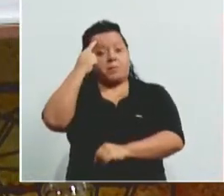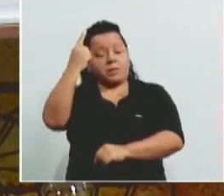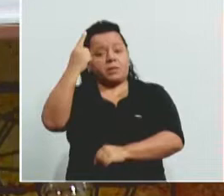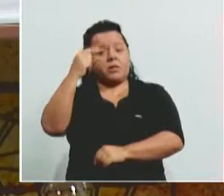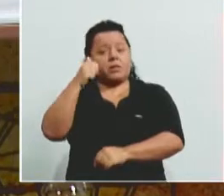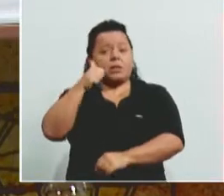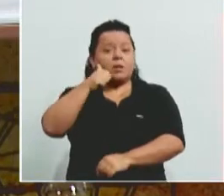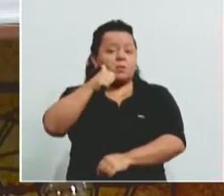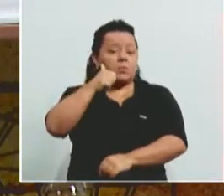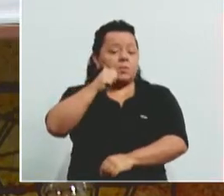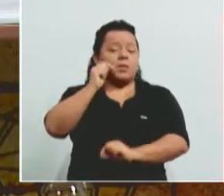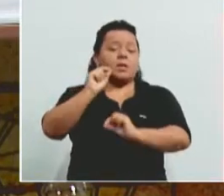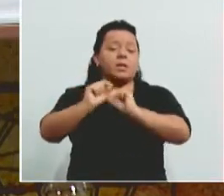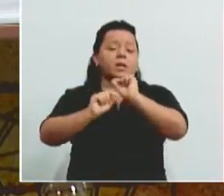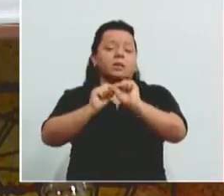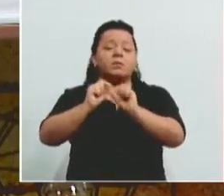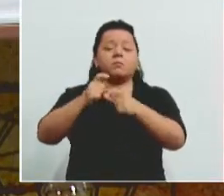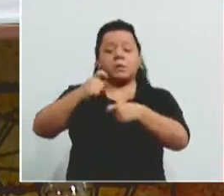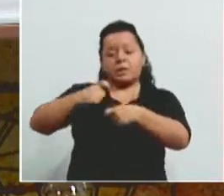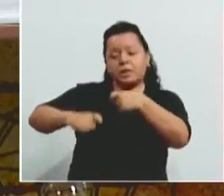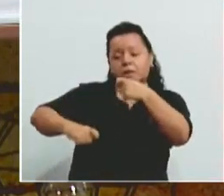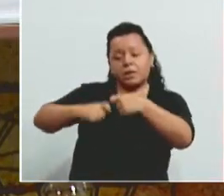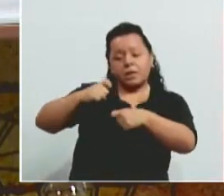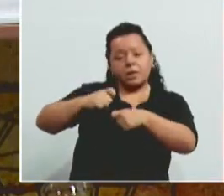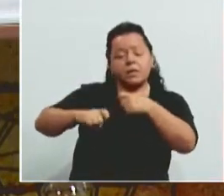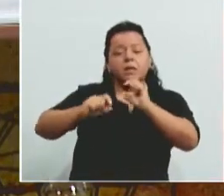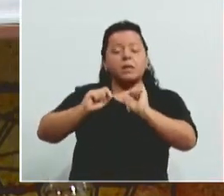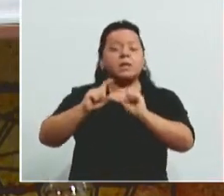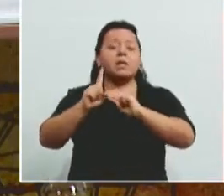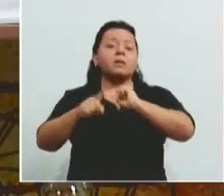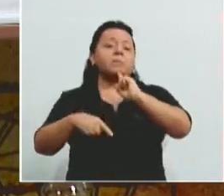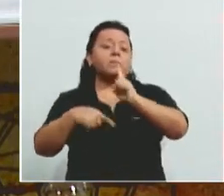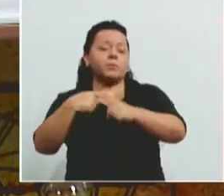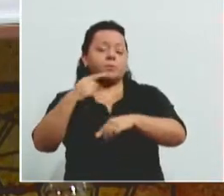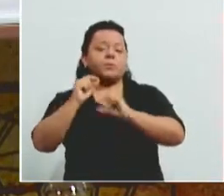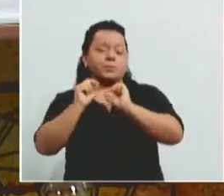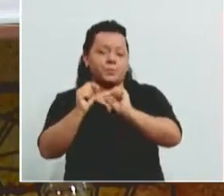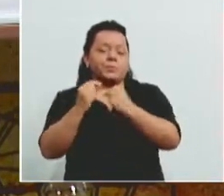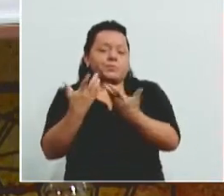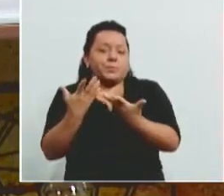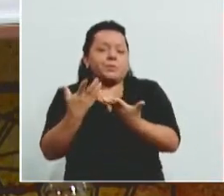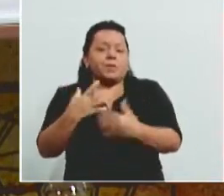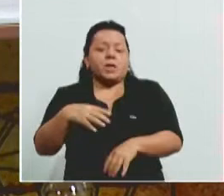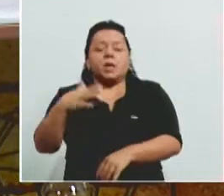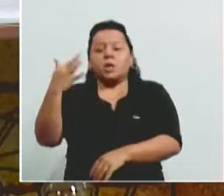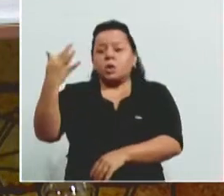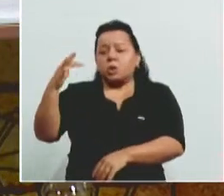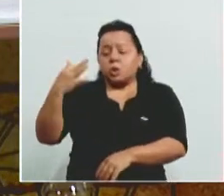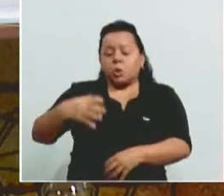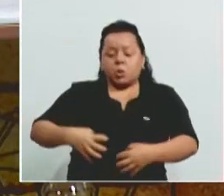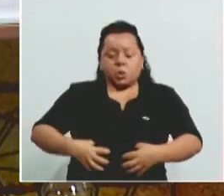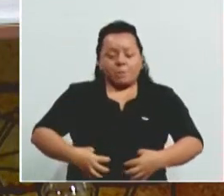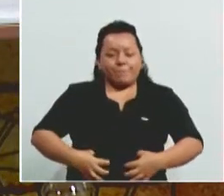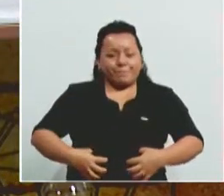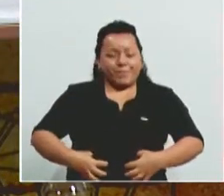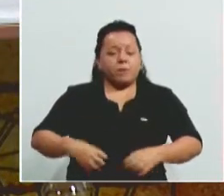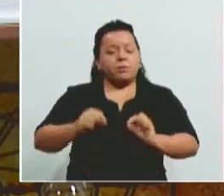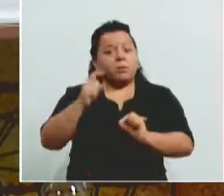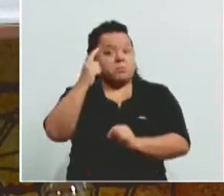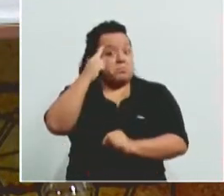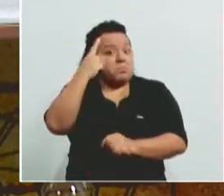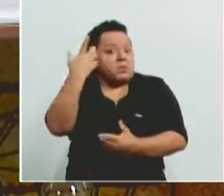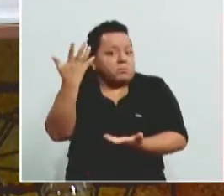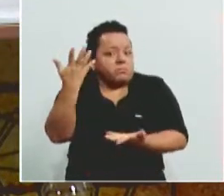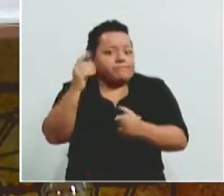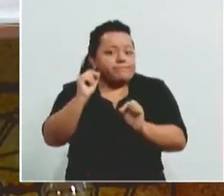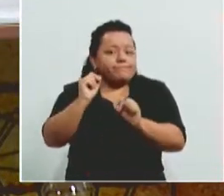mulher tem relação sexual e depois aparece com dor pélvica? A primeira coisa que se pensa é numa infecção urinária. E aí vai se